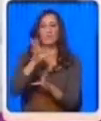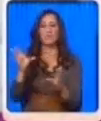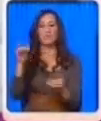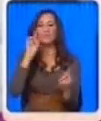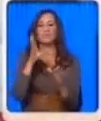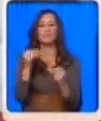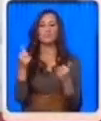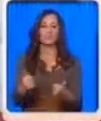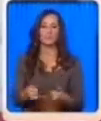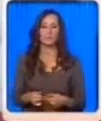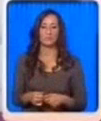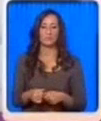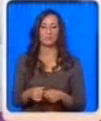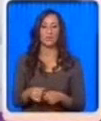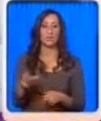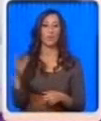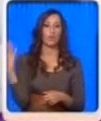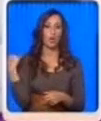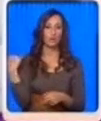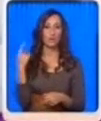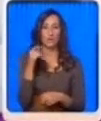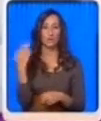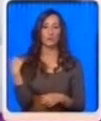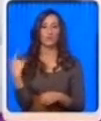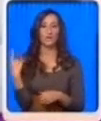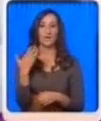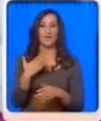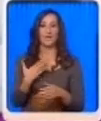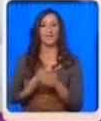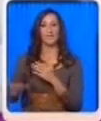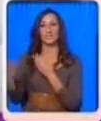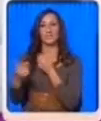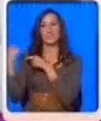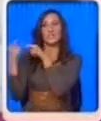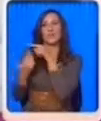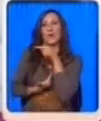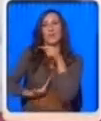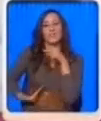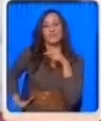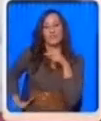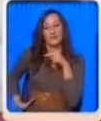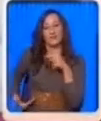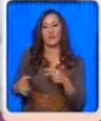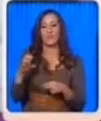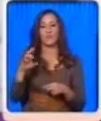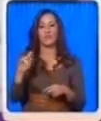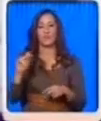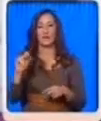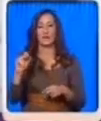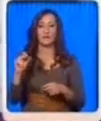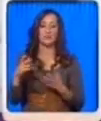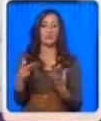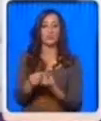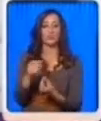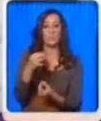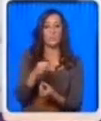músicas boas. Lá está. O Costa teve a preocupação de juntar uma velha geração, o Cabeleira, com o